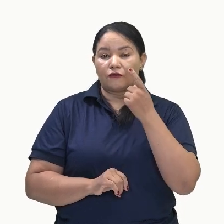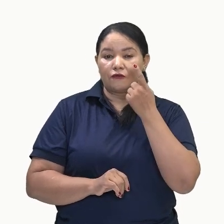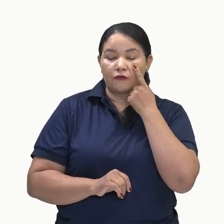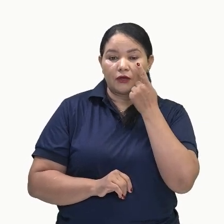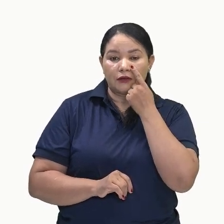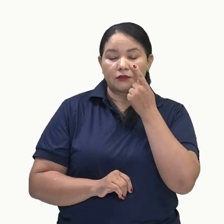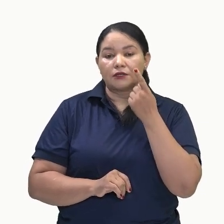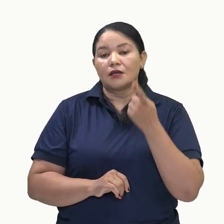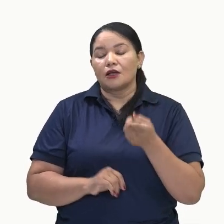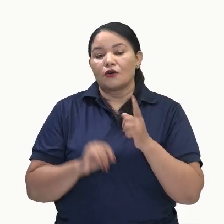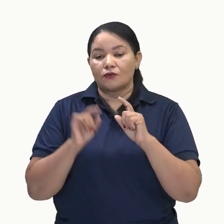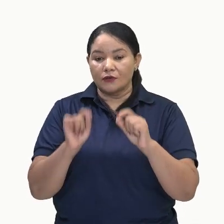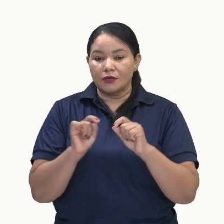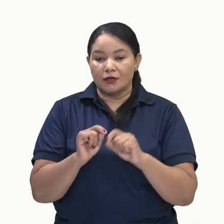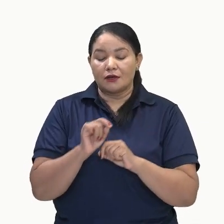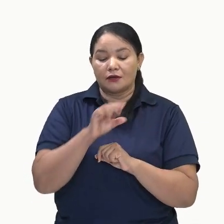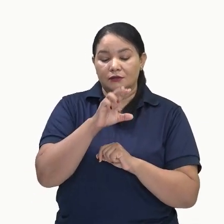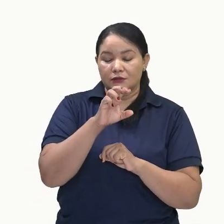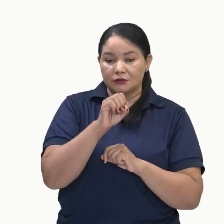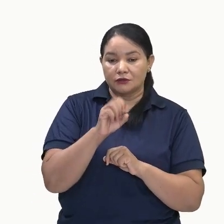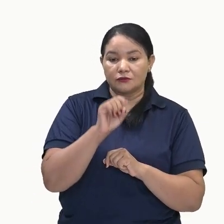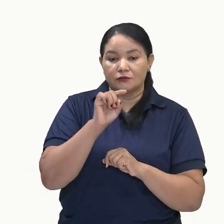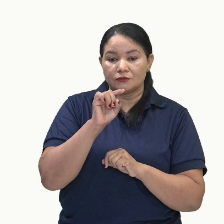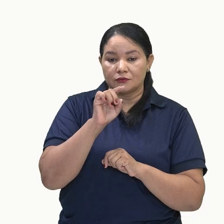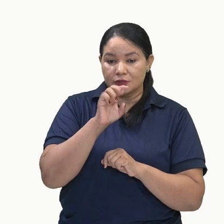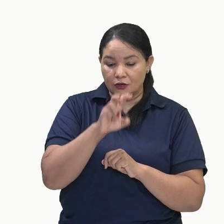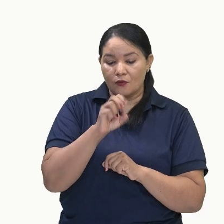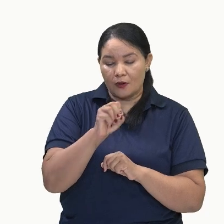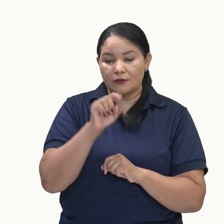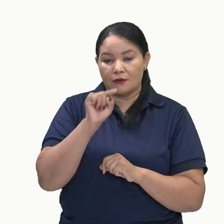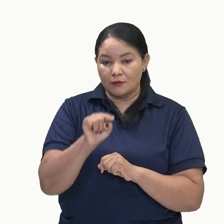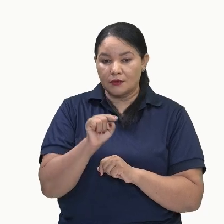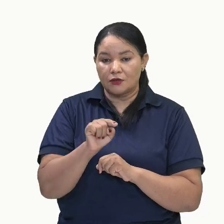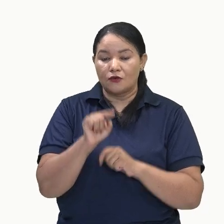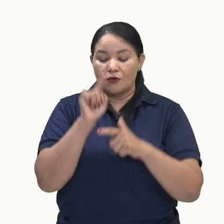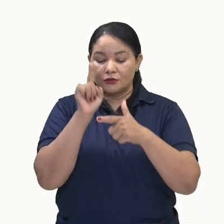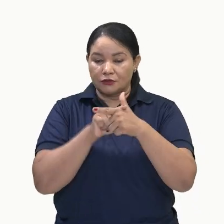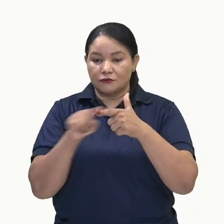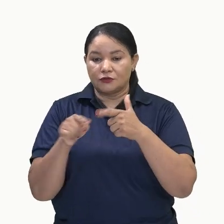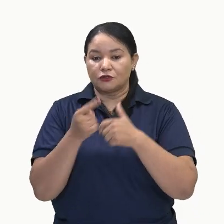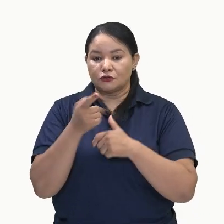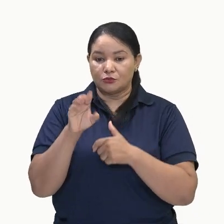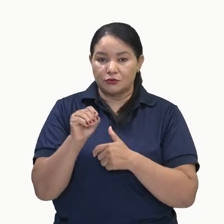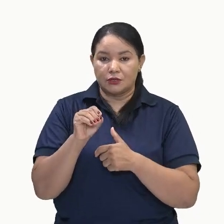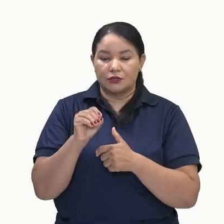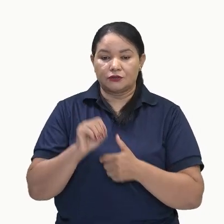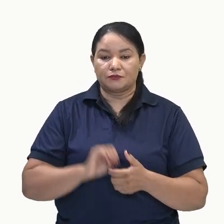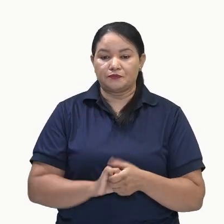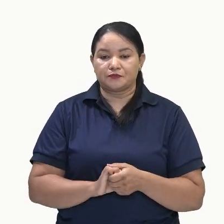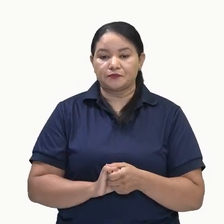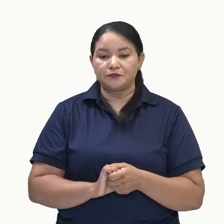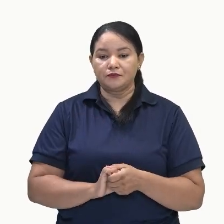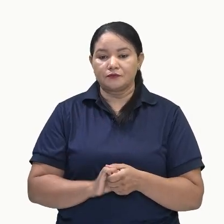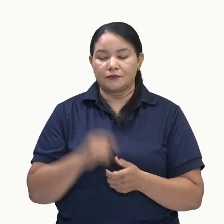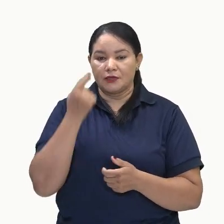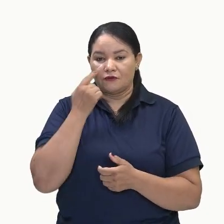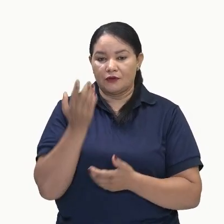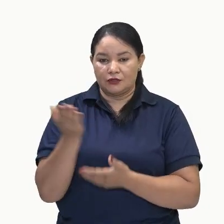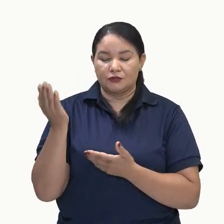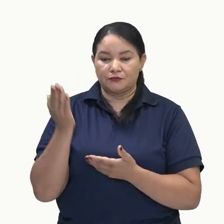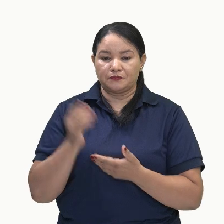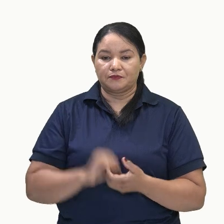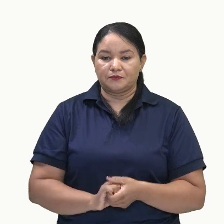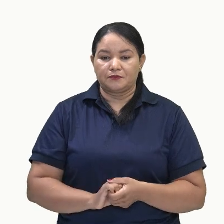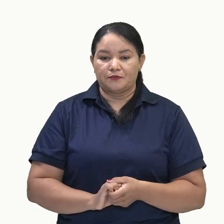50 mil e vamos dividir por 10. Olha como fica fácil. Opa, faltou para o senhor colocar um zero aqui. Desculpa. Vamos voltar aqui